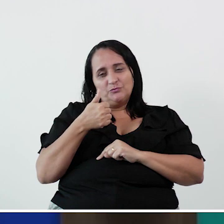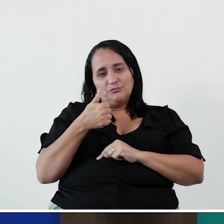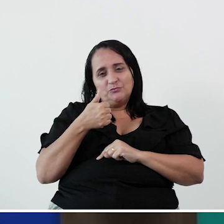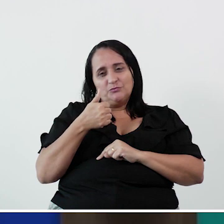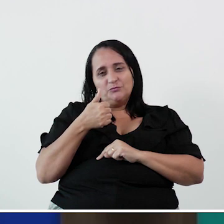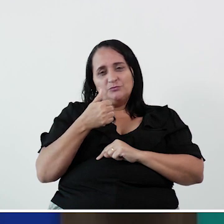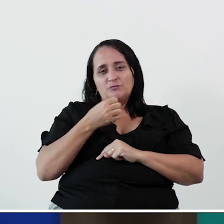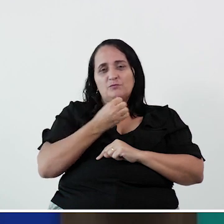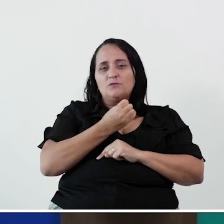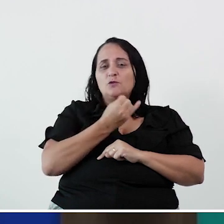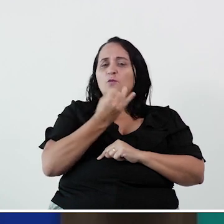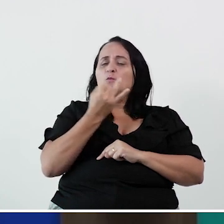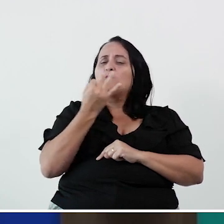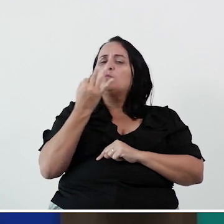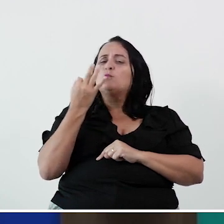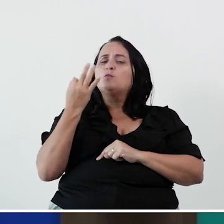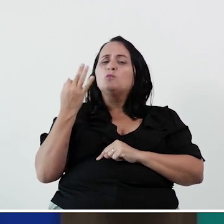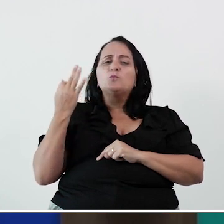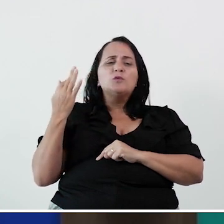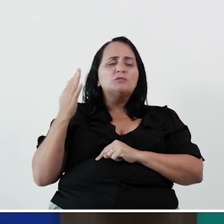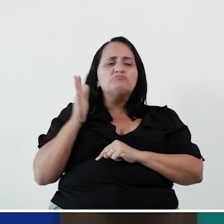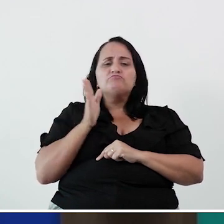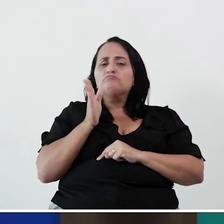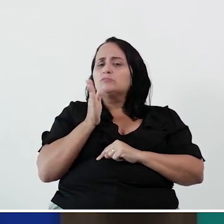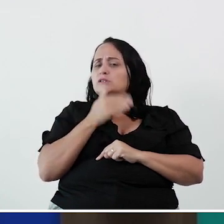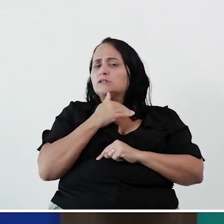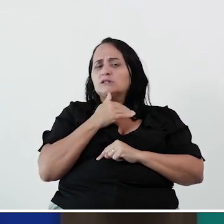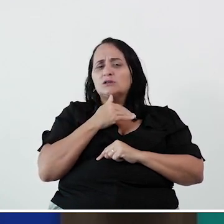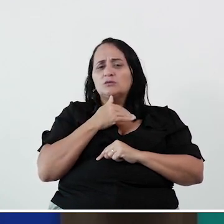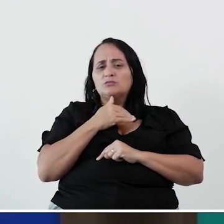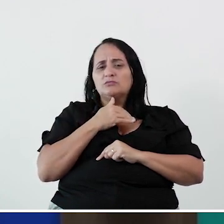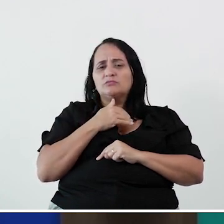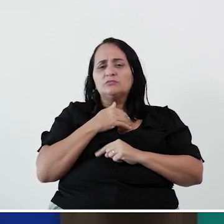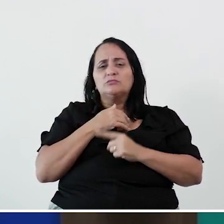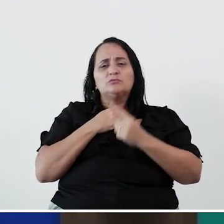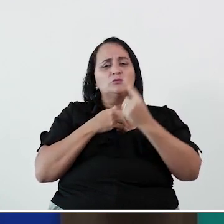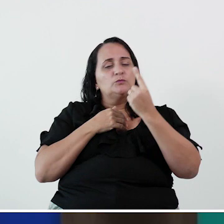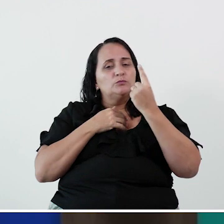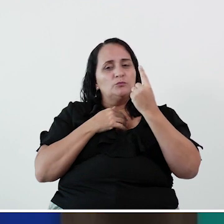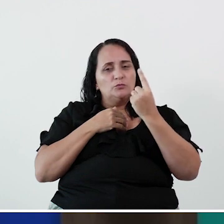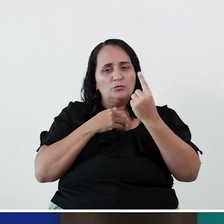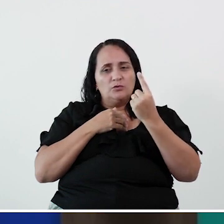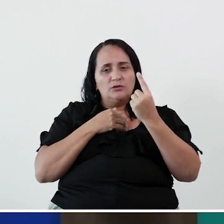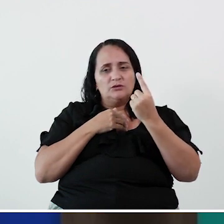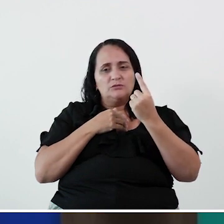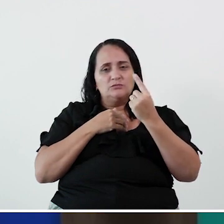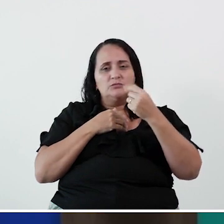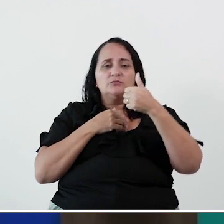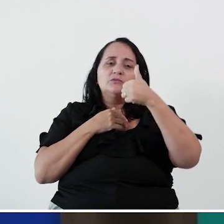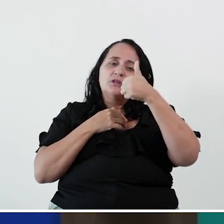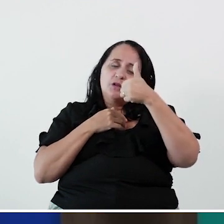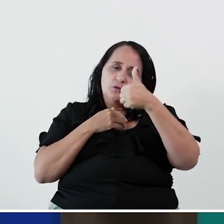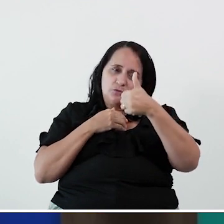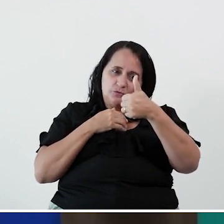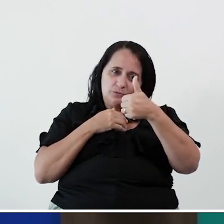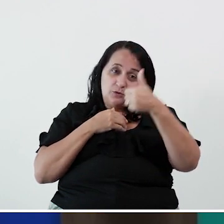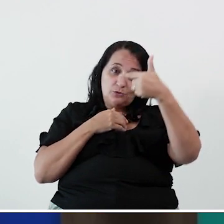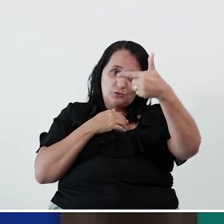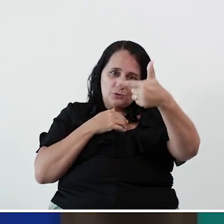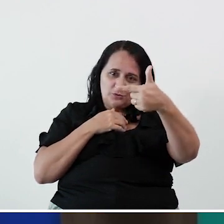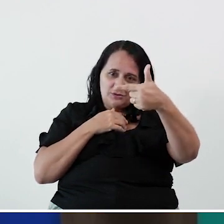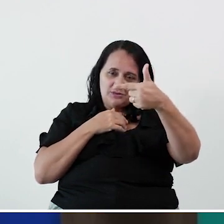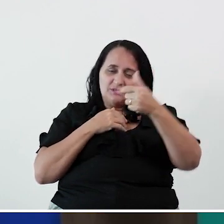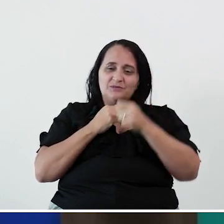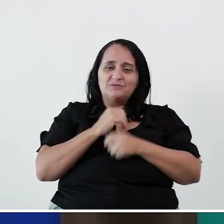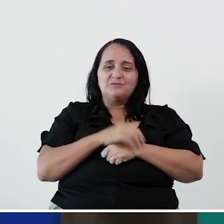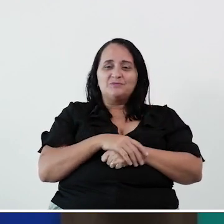Quantos algarismos tem aqui que não pertencem ao período? Apenas um algarismo, que é o número 2. Então,